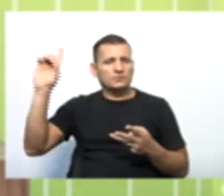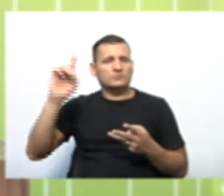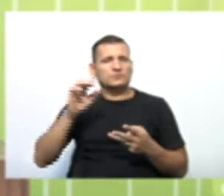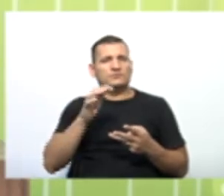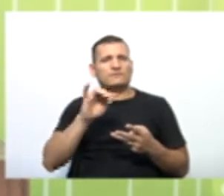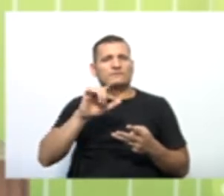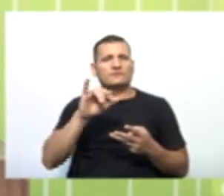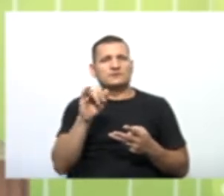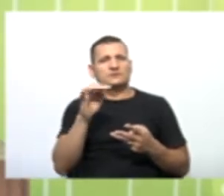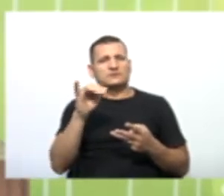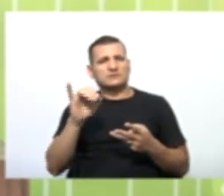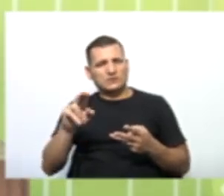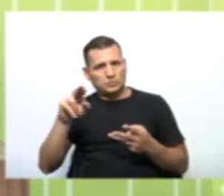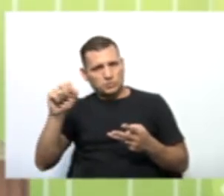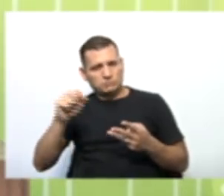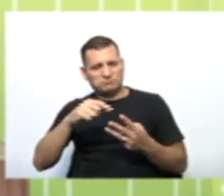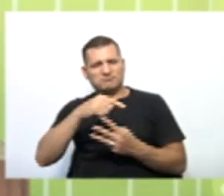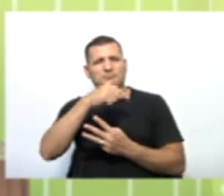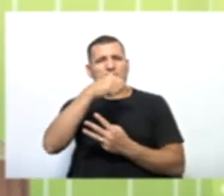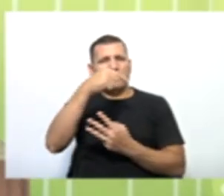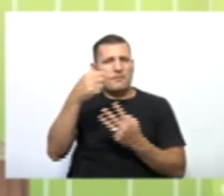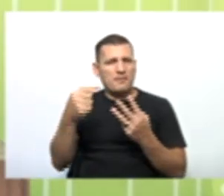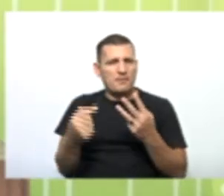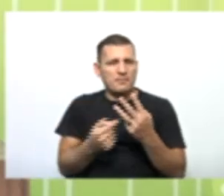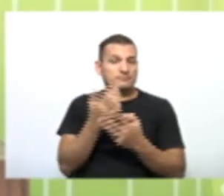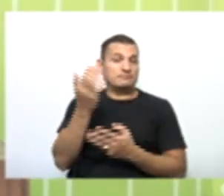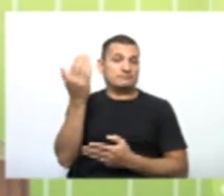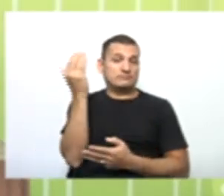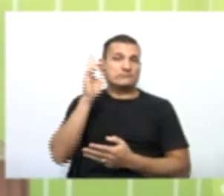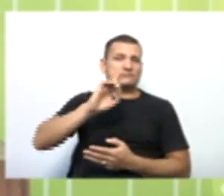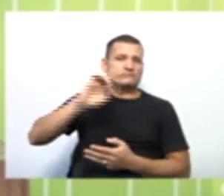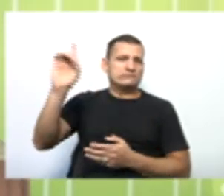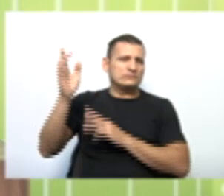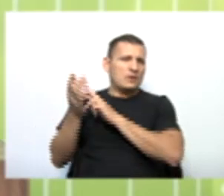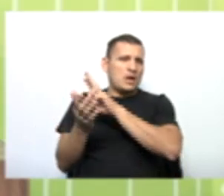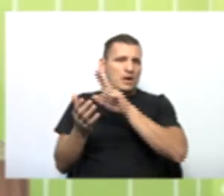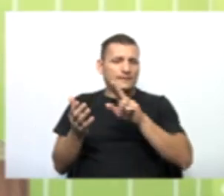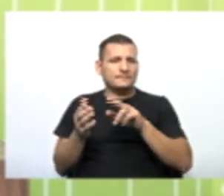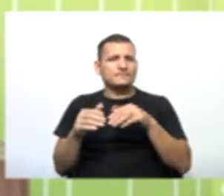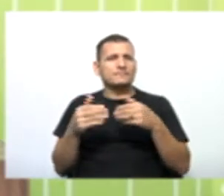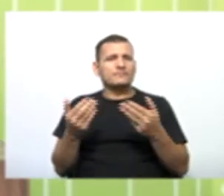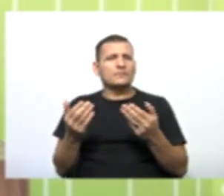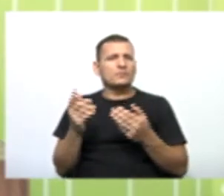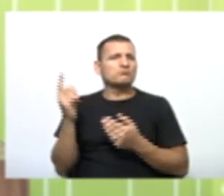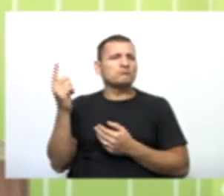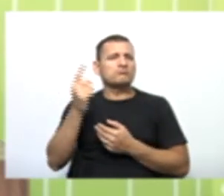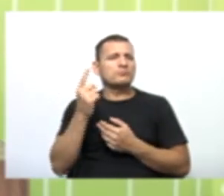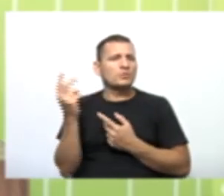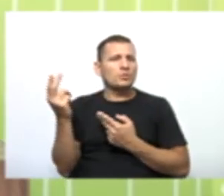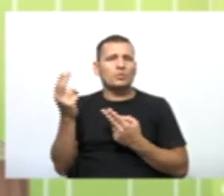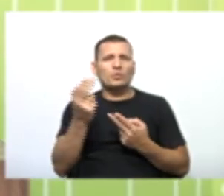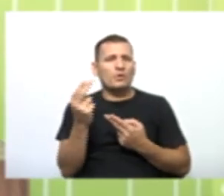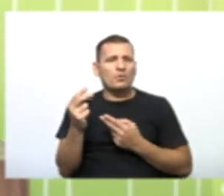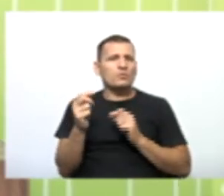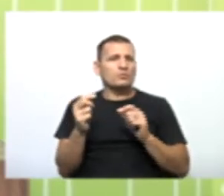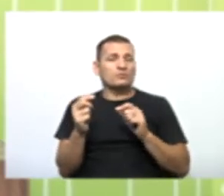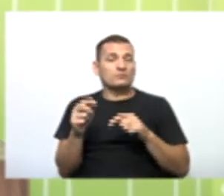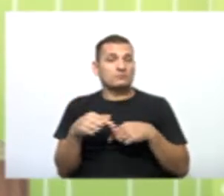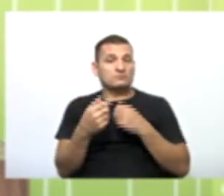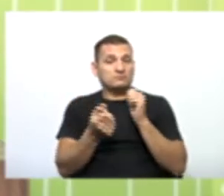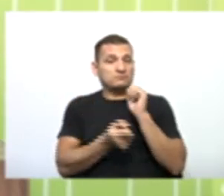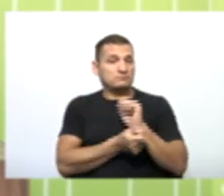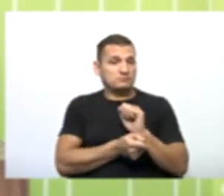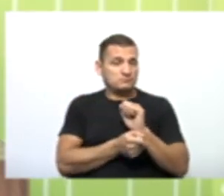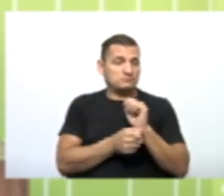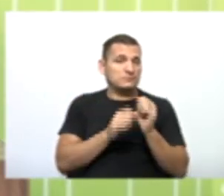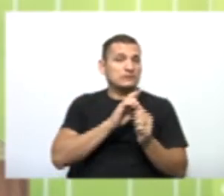filisteus? Muitas divindades que existiam naquela época. Então, o que há de comum em tudo isso? Vamos parar de falar um pouco dos